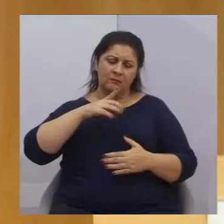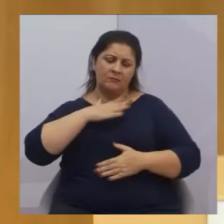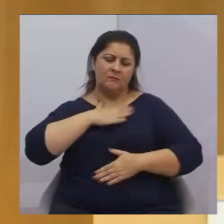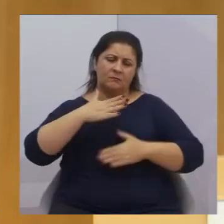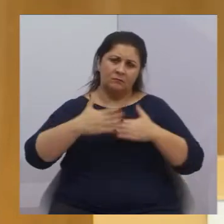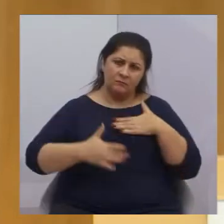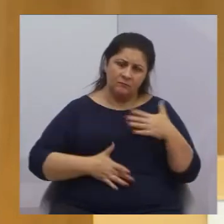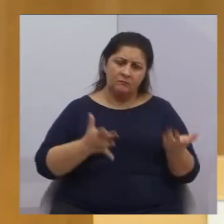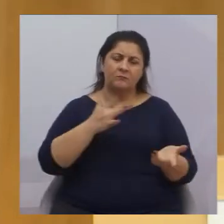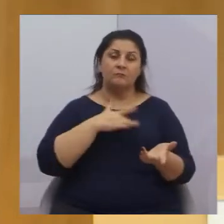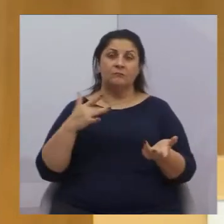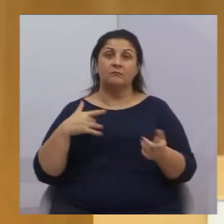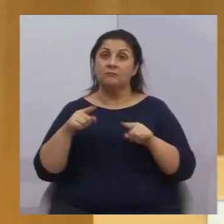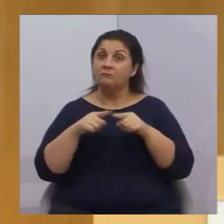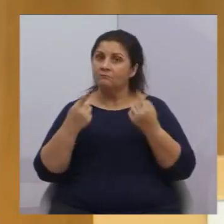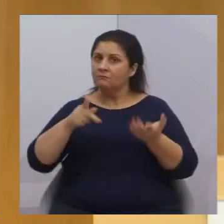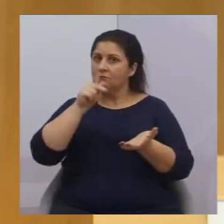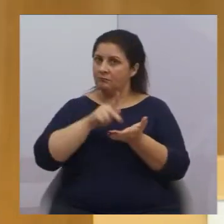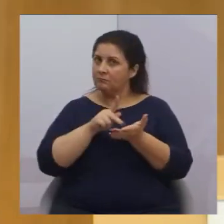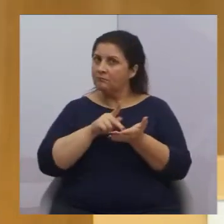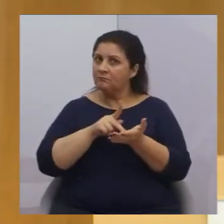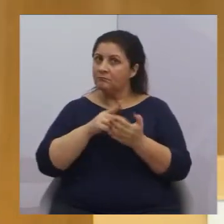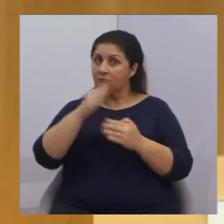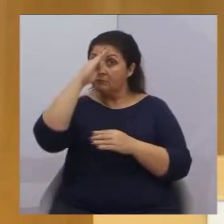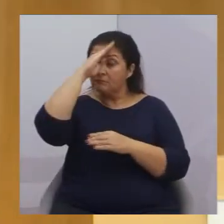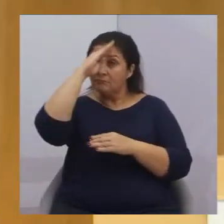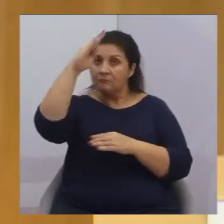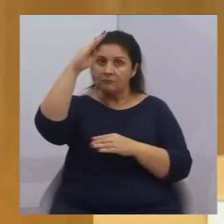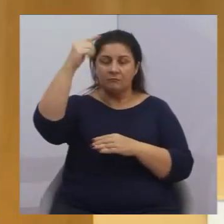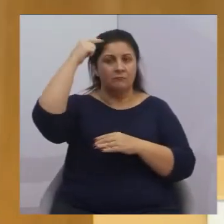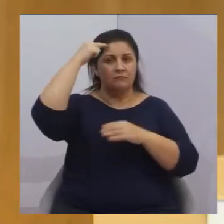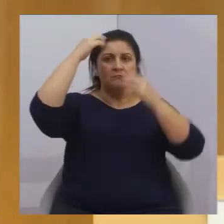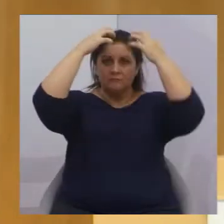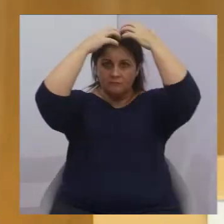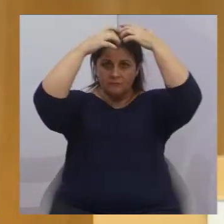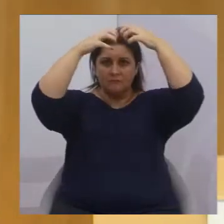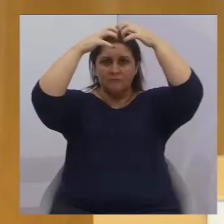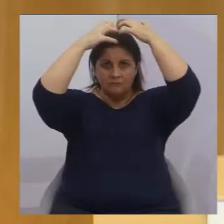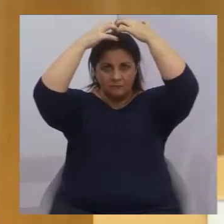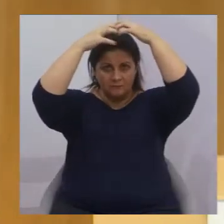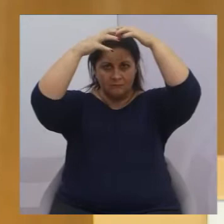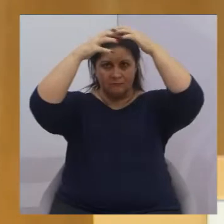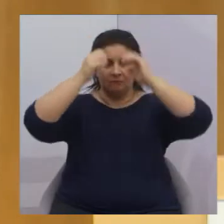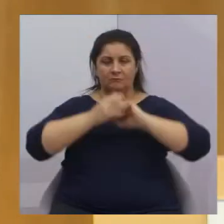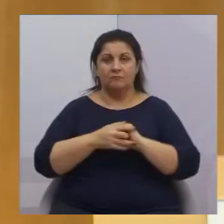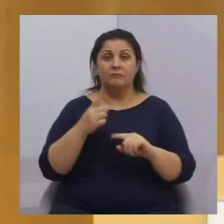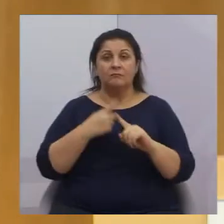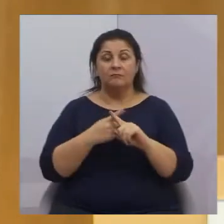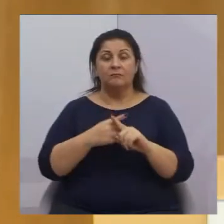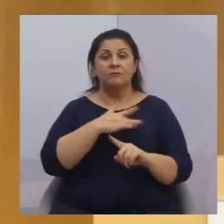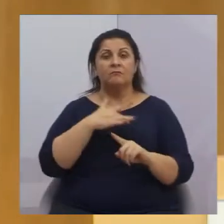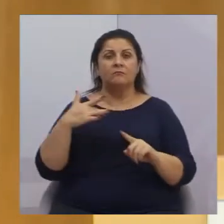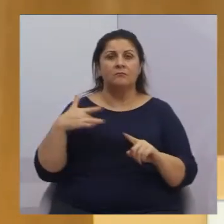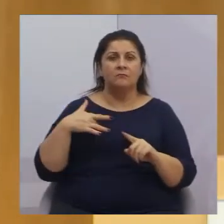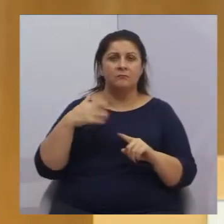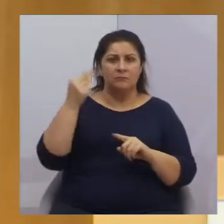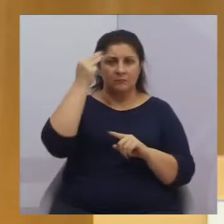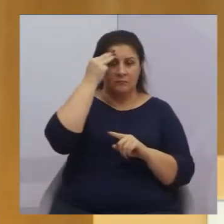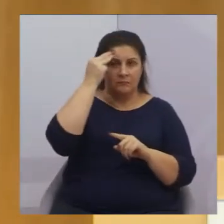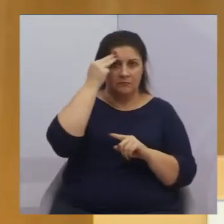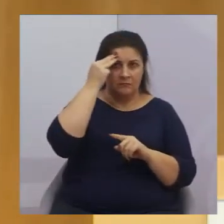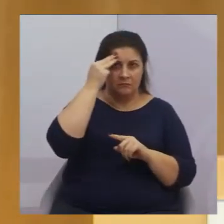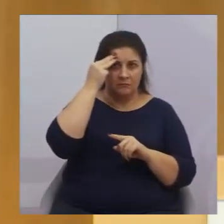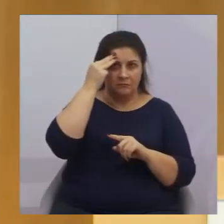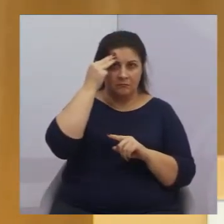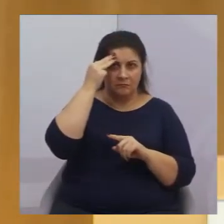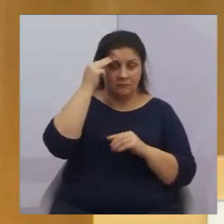e tal, mas, de verdade, quem nos sustenta é o nosso mental, né? Porque a nossa saúde mental, ou ela nos